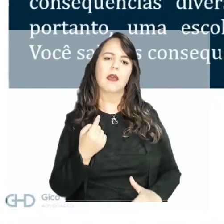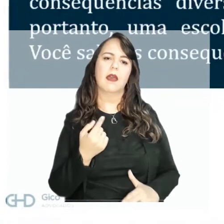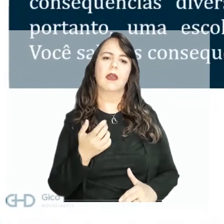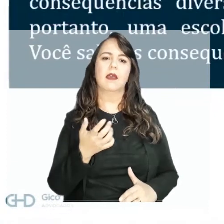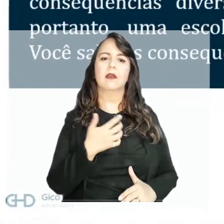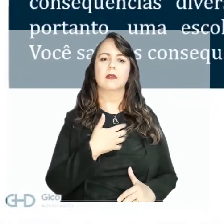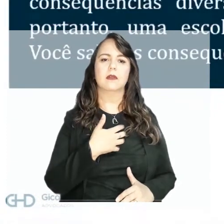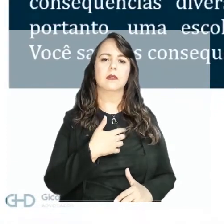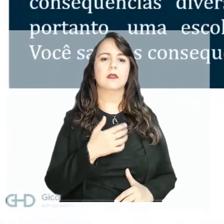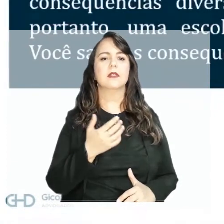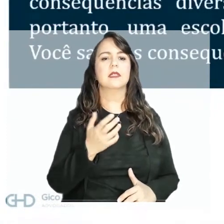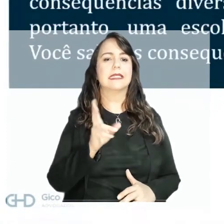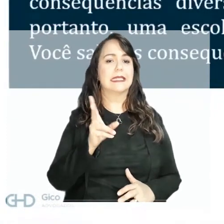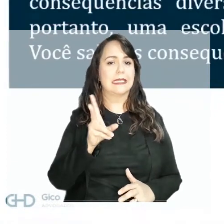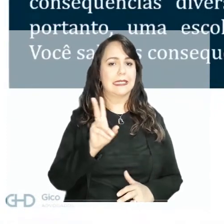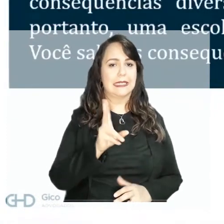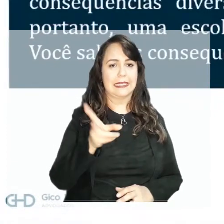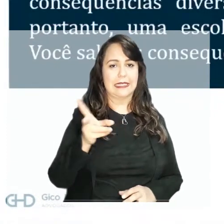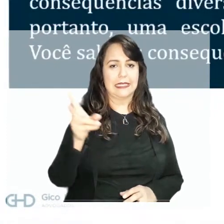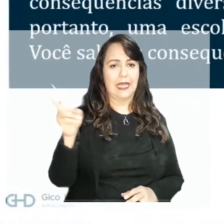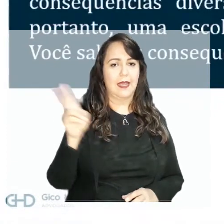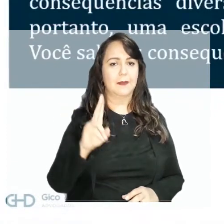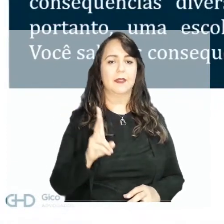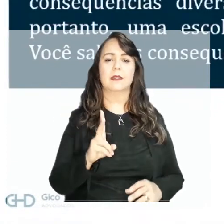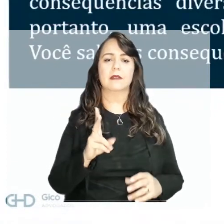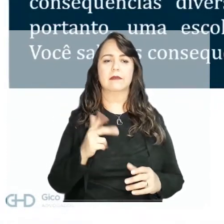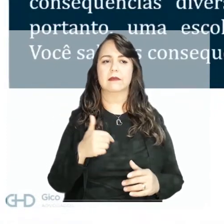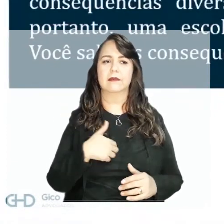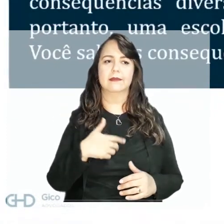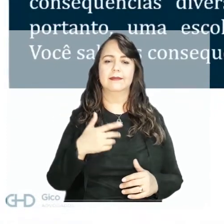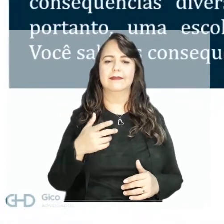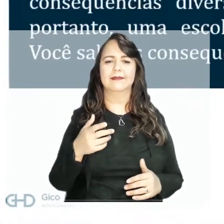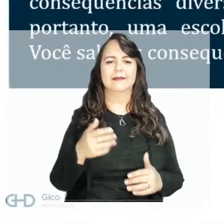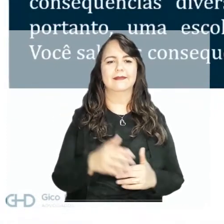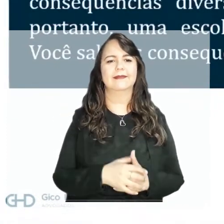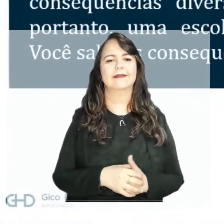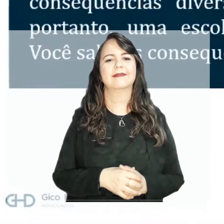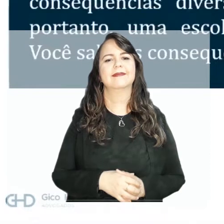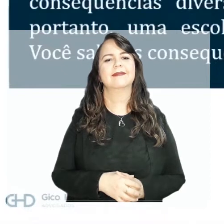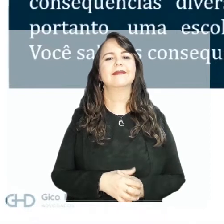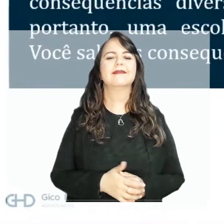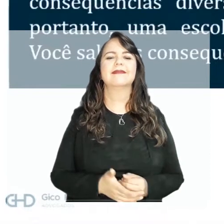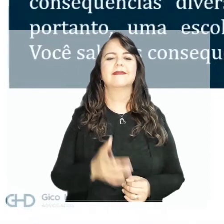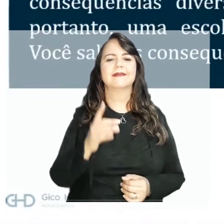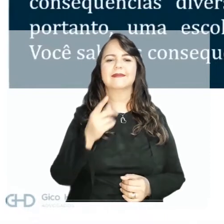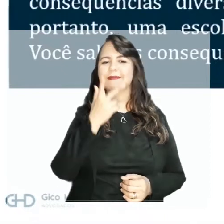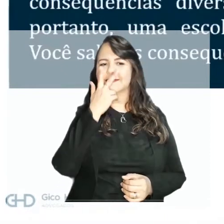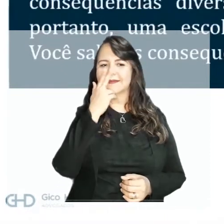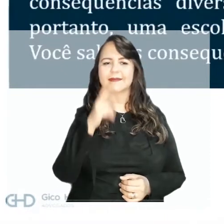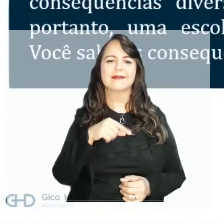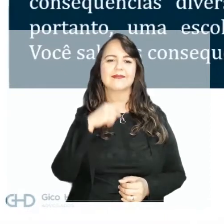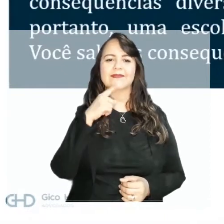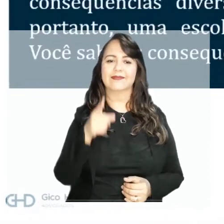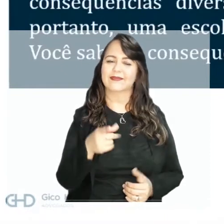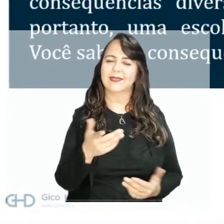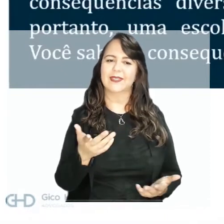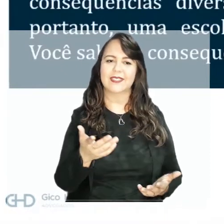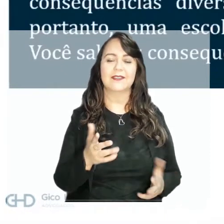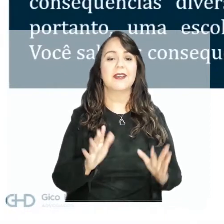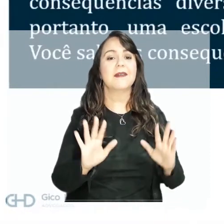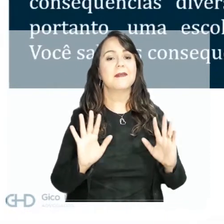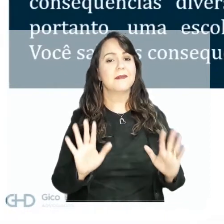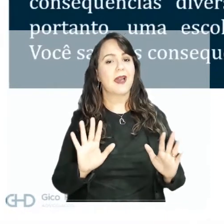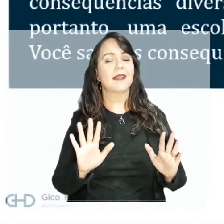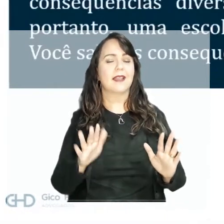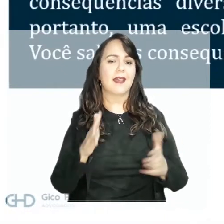o direito, para o bem ou para o mal. O judiciário altera o direito. Seja só na hermenêutica das escolhas, seja na